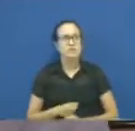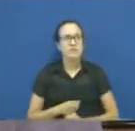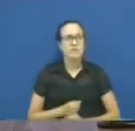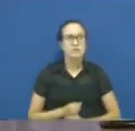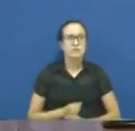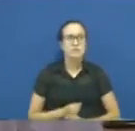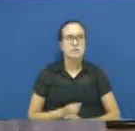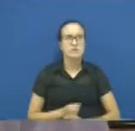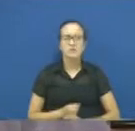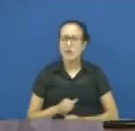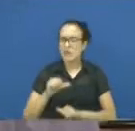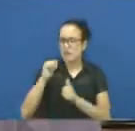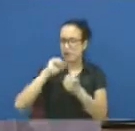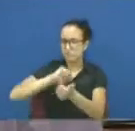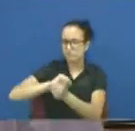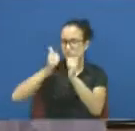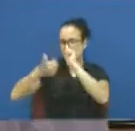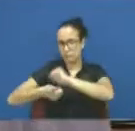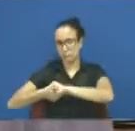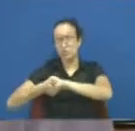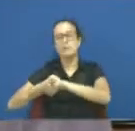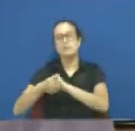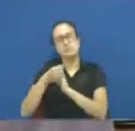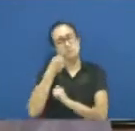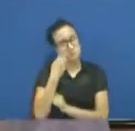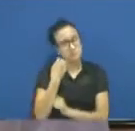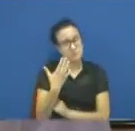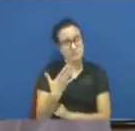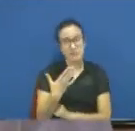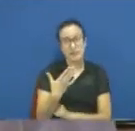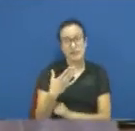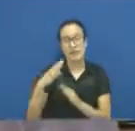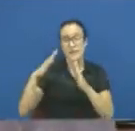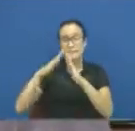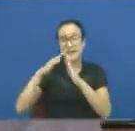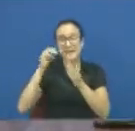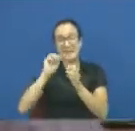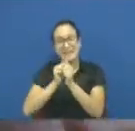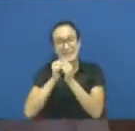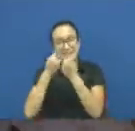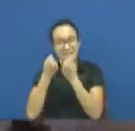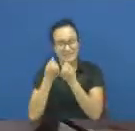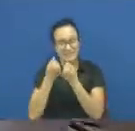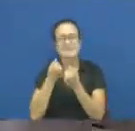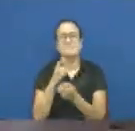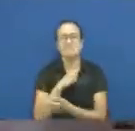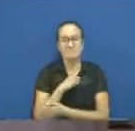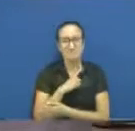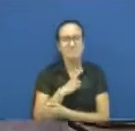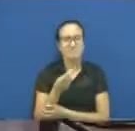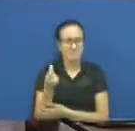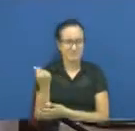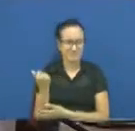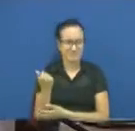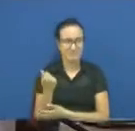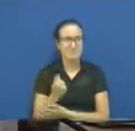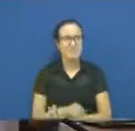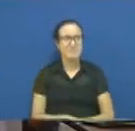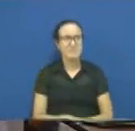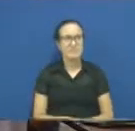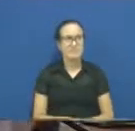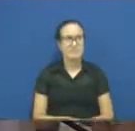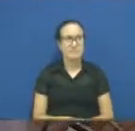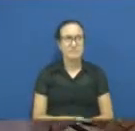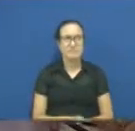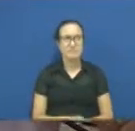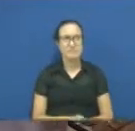uma adaptação muito bem feita de uma padaria que lá existia. Inclusive tinha uma escadinha, né, Cury, no